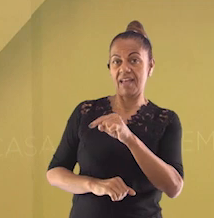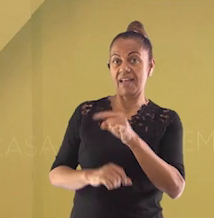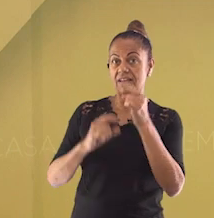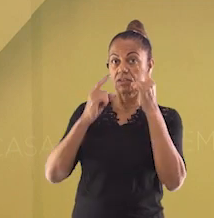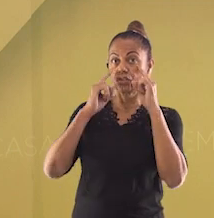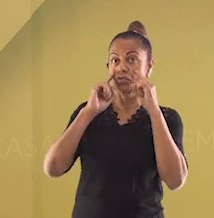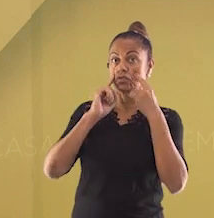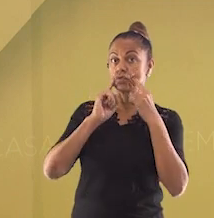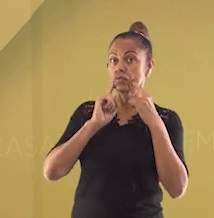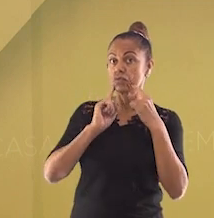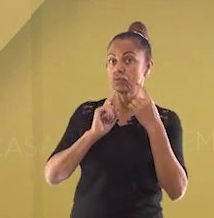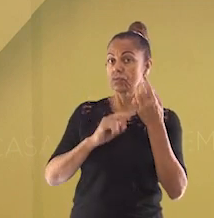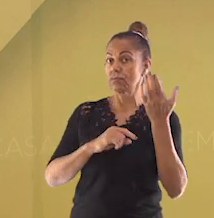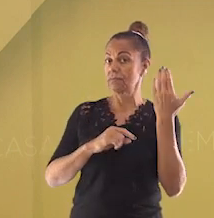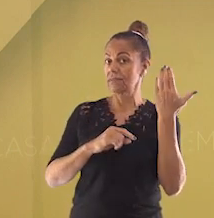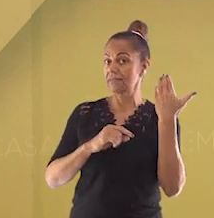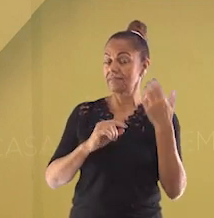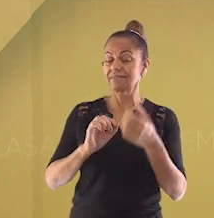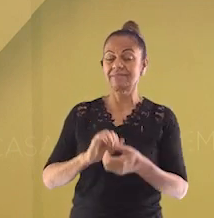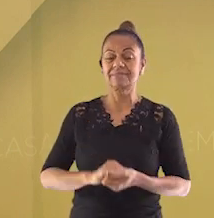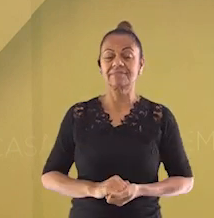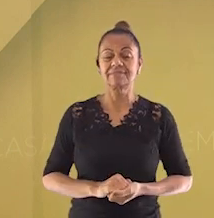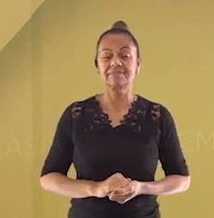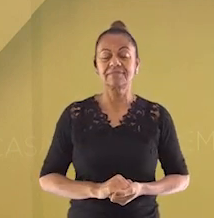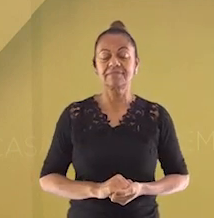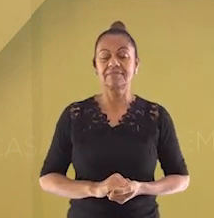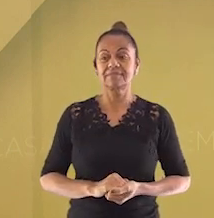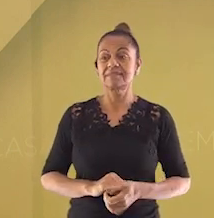muito bem a próxima